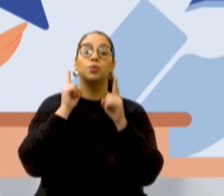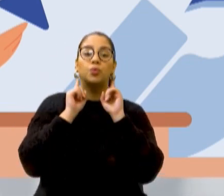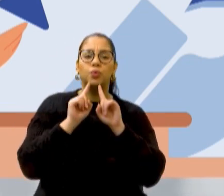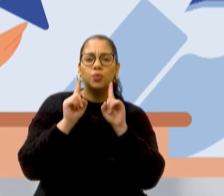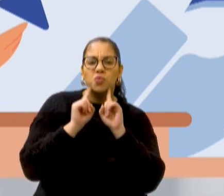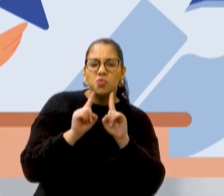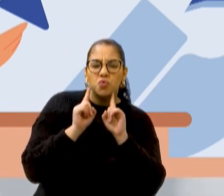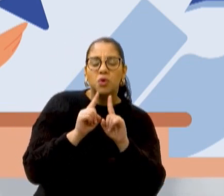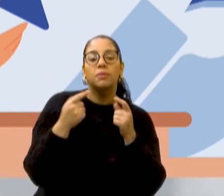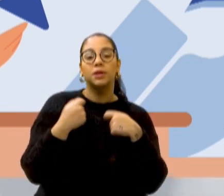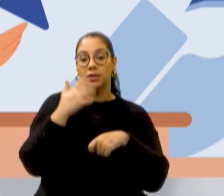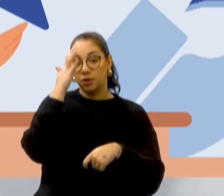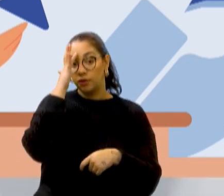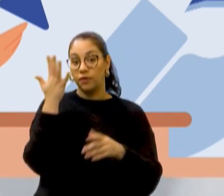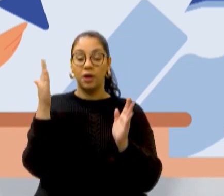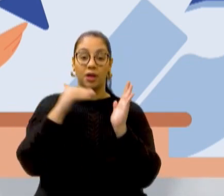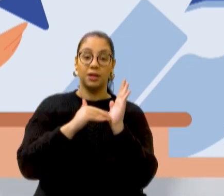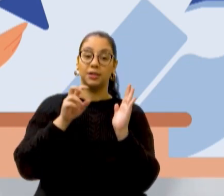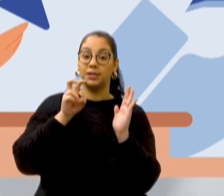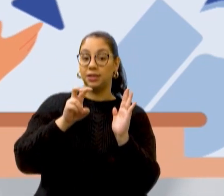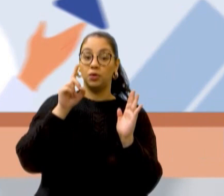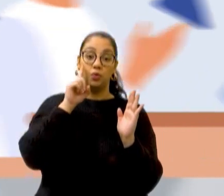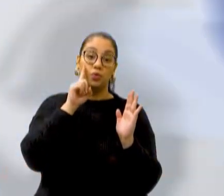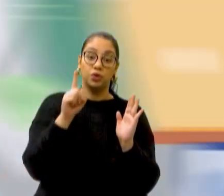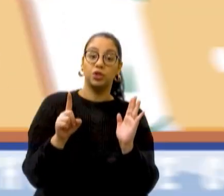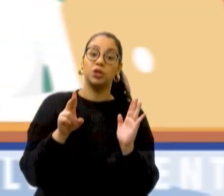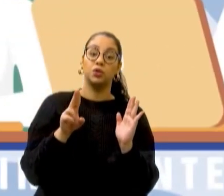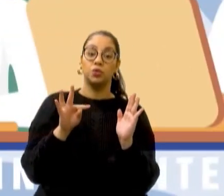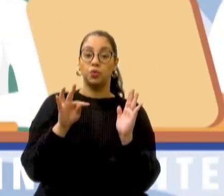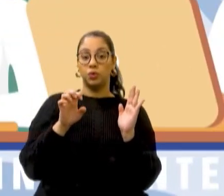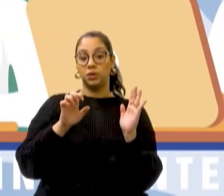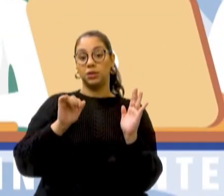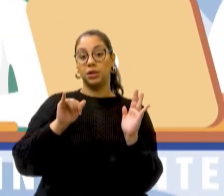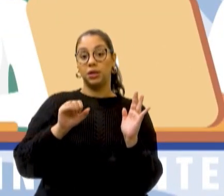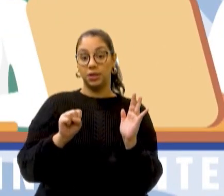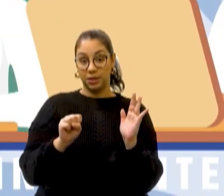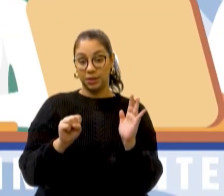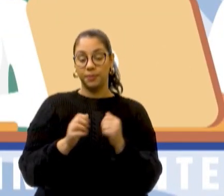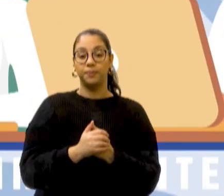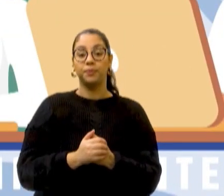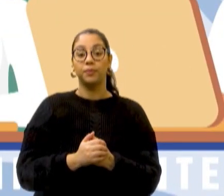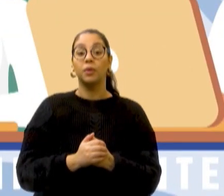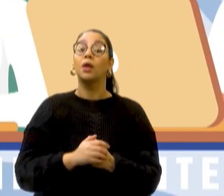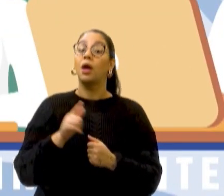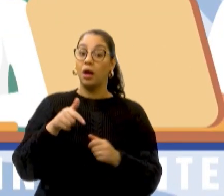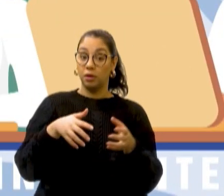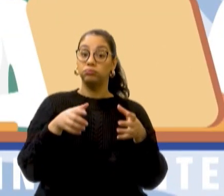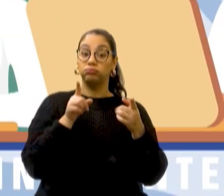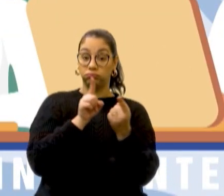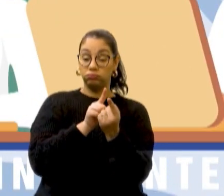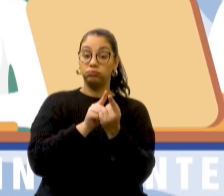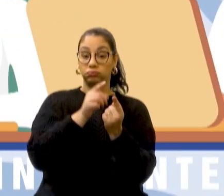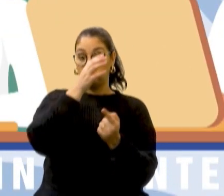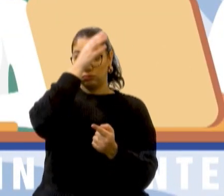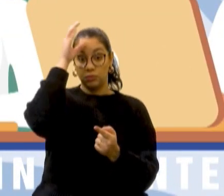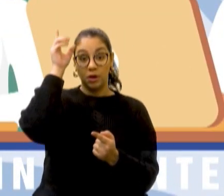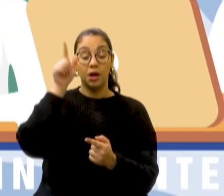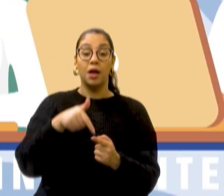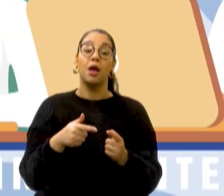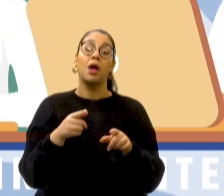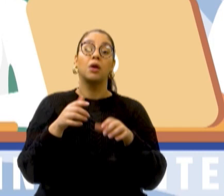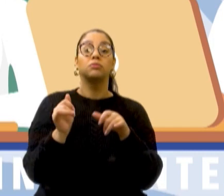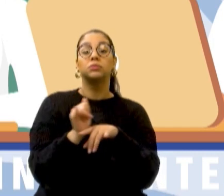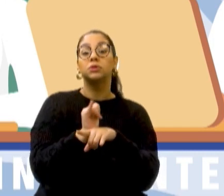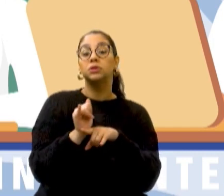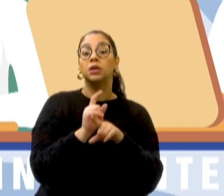ser resolvidas em até cinco dias úteis o saque se tornou uma ferramenta da gerência de qualidade uma